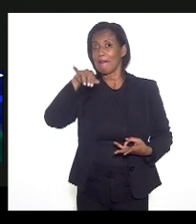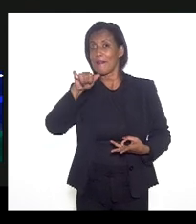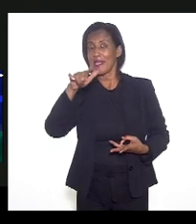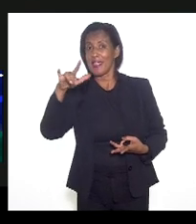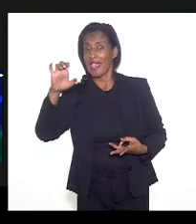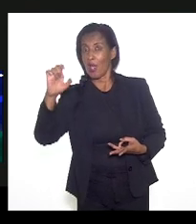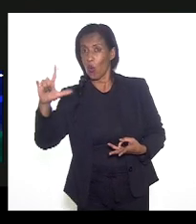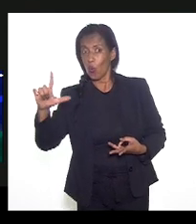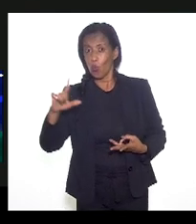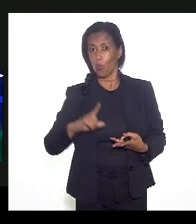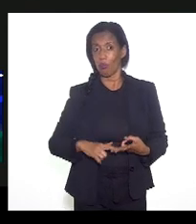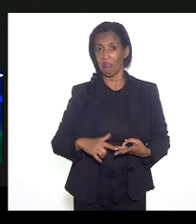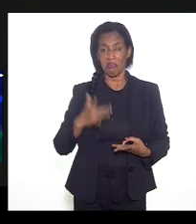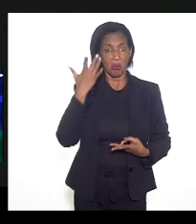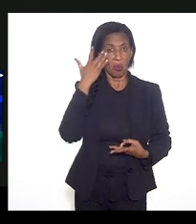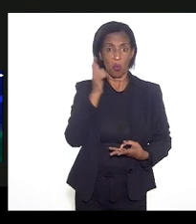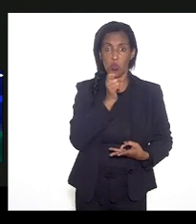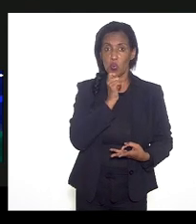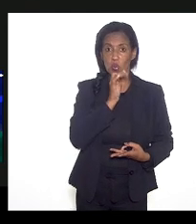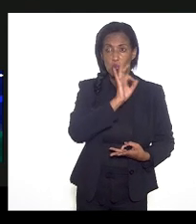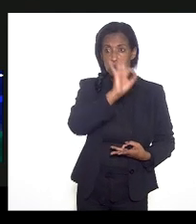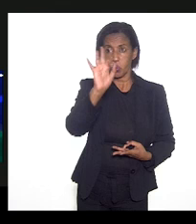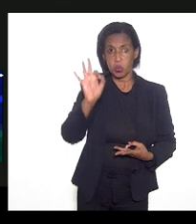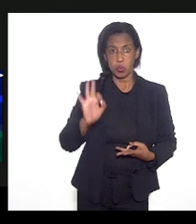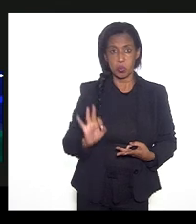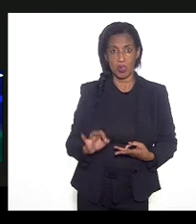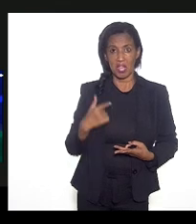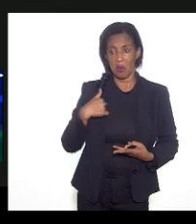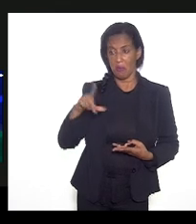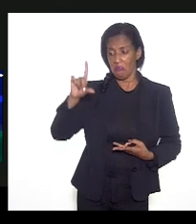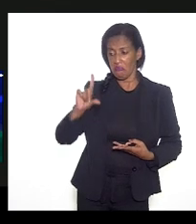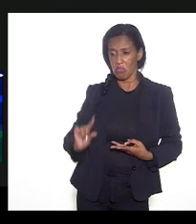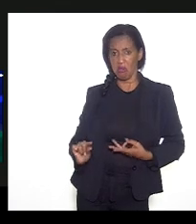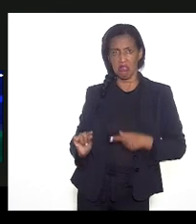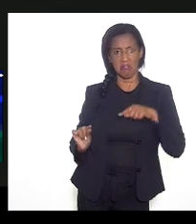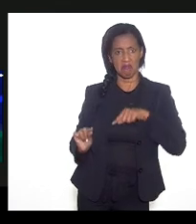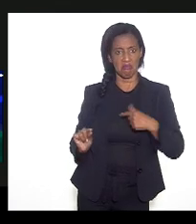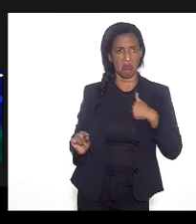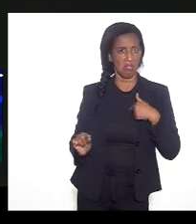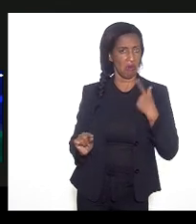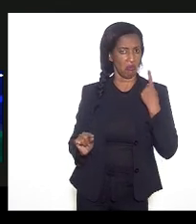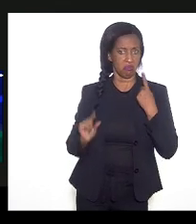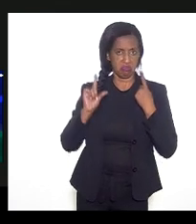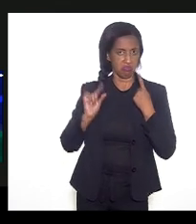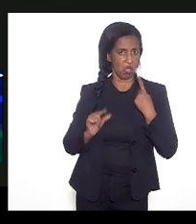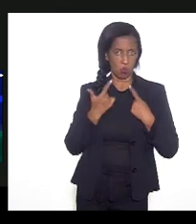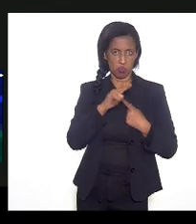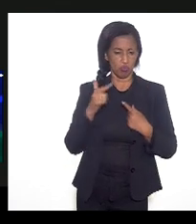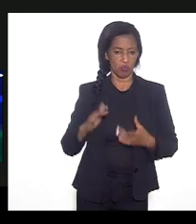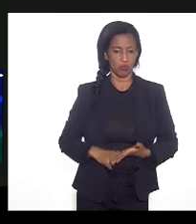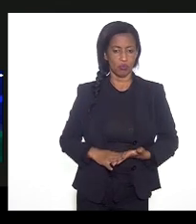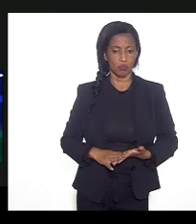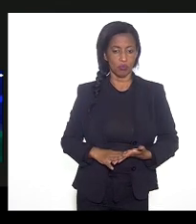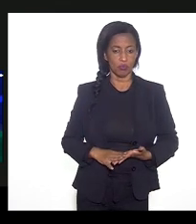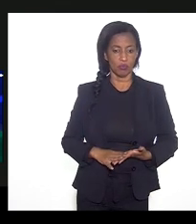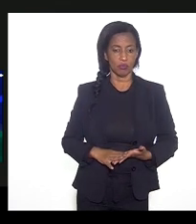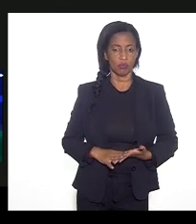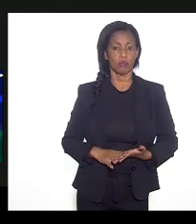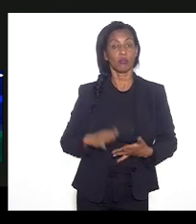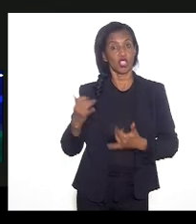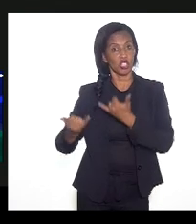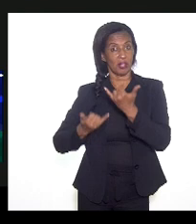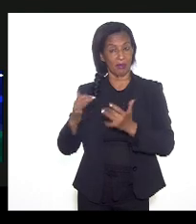Ou seja, acho que não tem ninguém que poderia ser mais minoria do que eu, né? Então, deixando a brincadeira de lado,